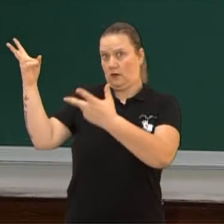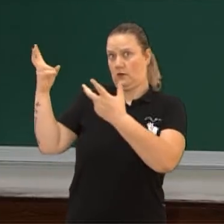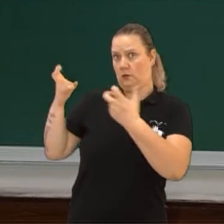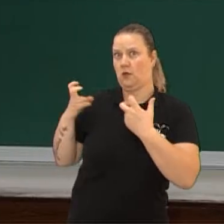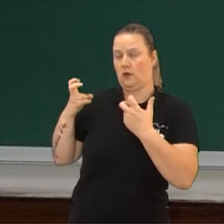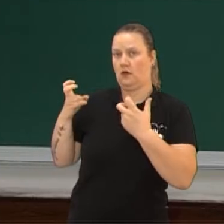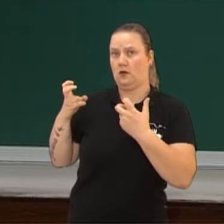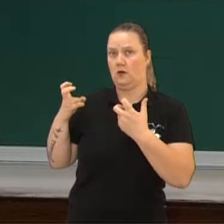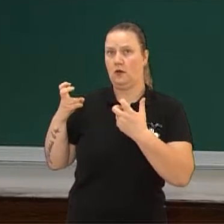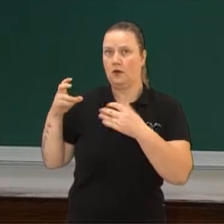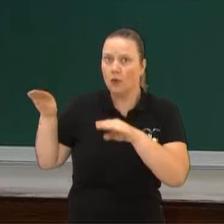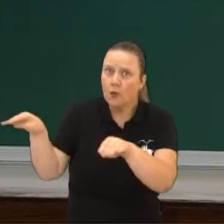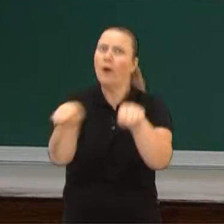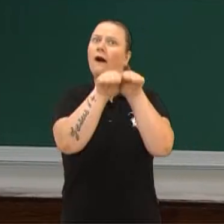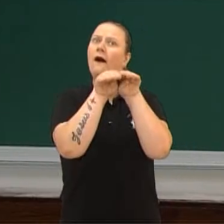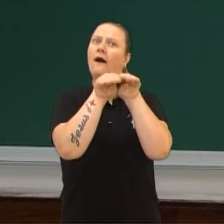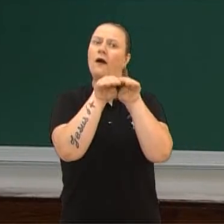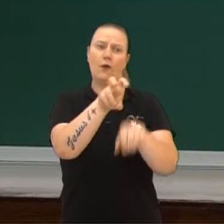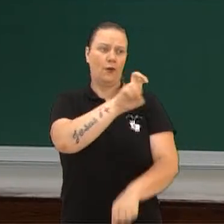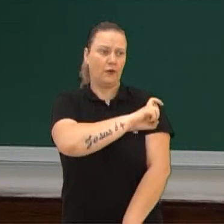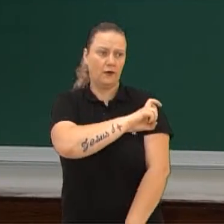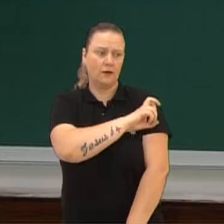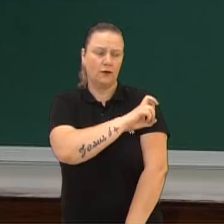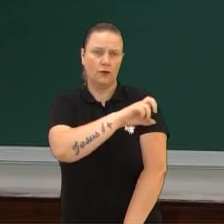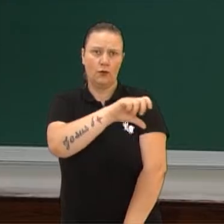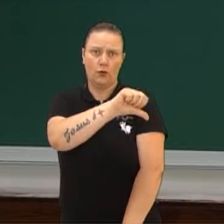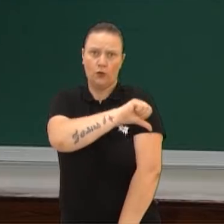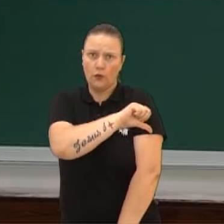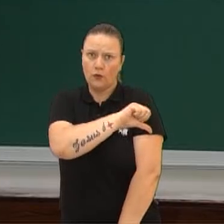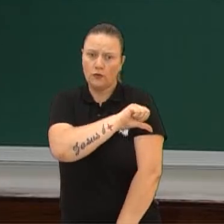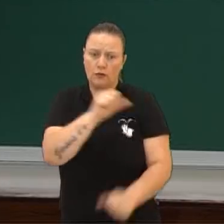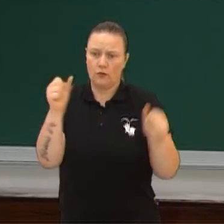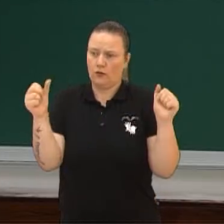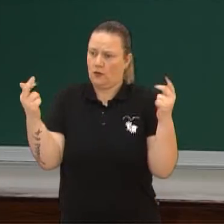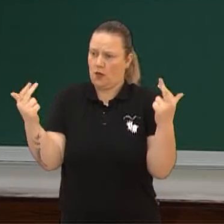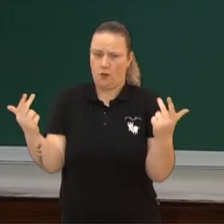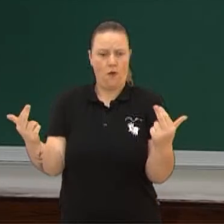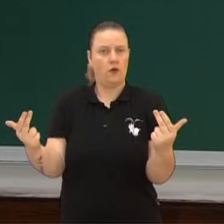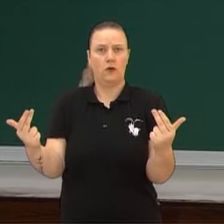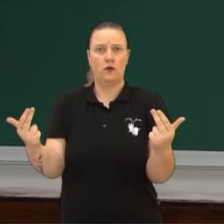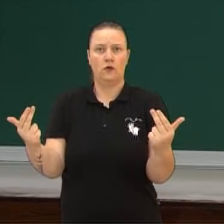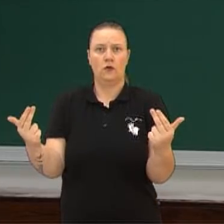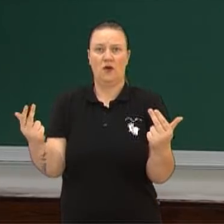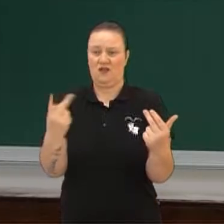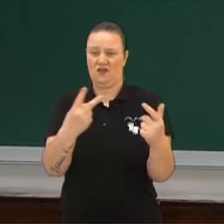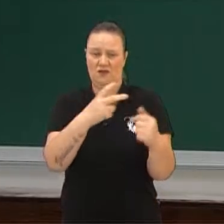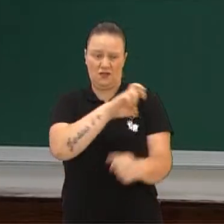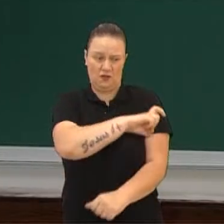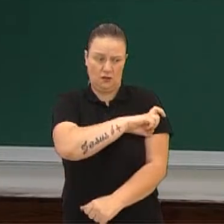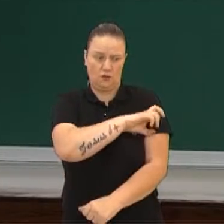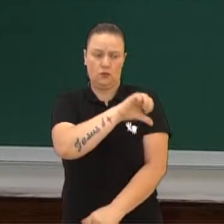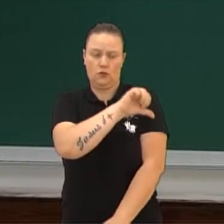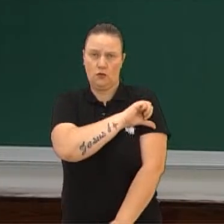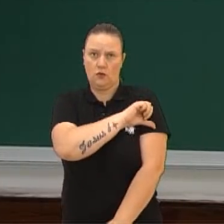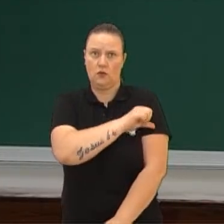né, que empatou o quinto ano com o nono. Então, assim, as duas, né, piores, nesse caso,